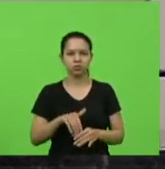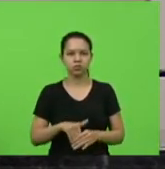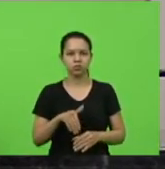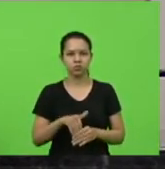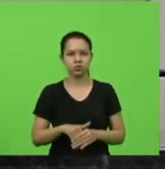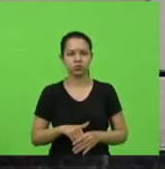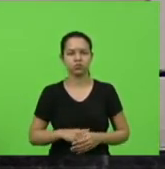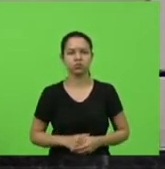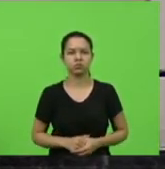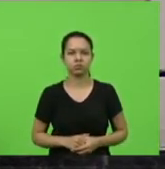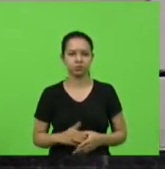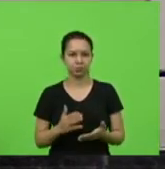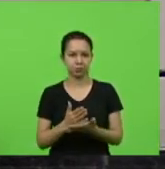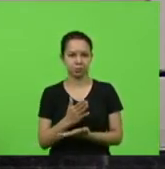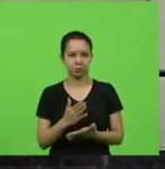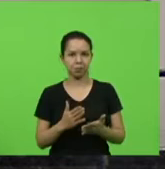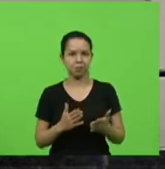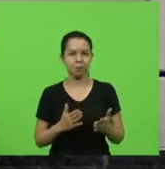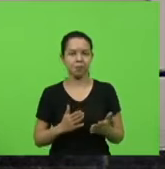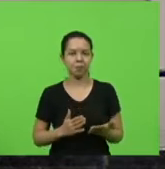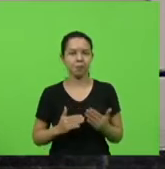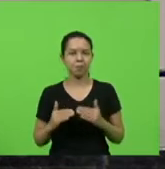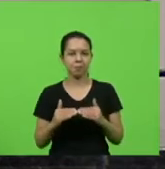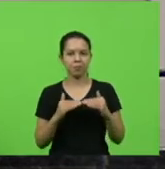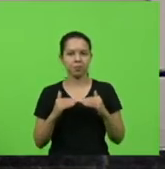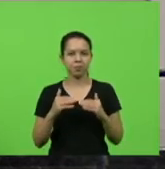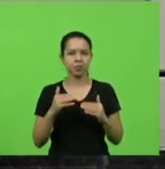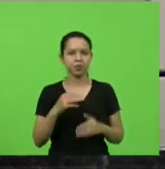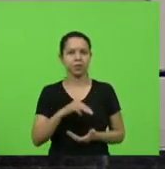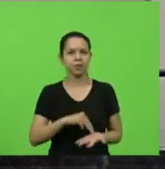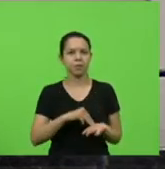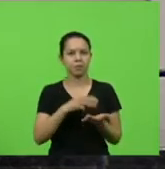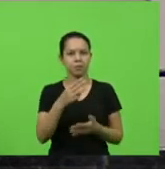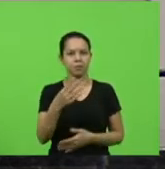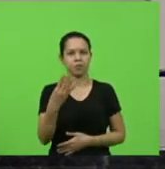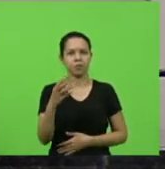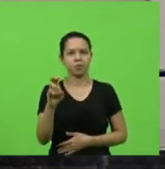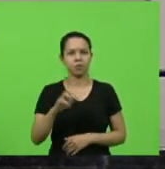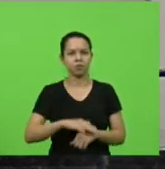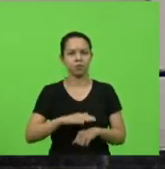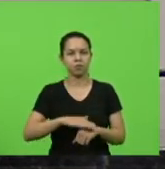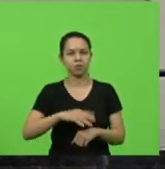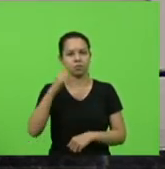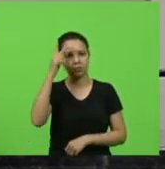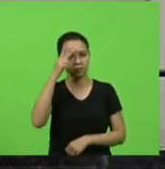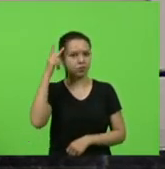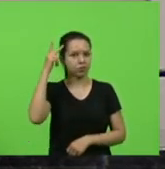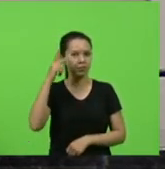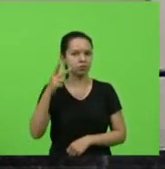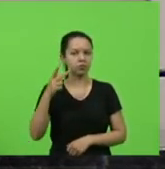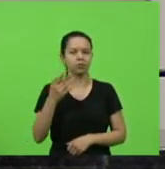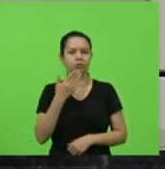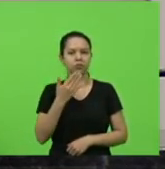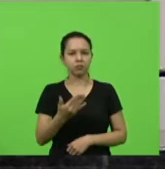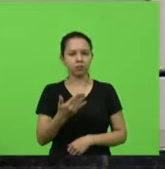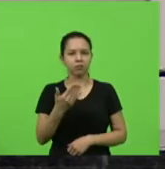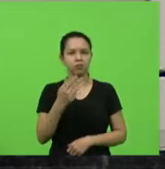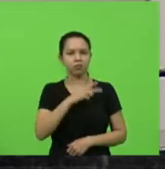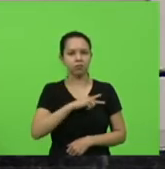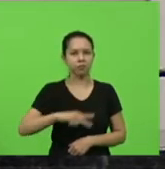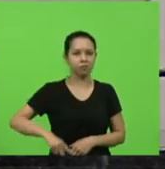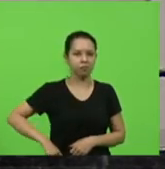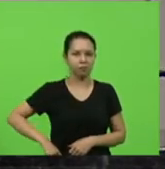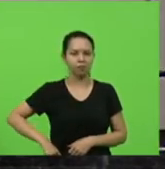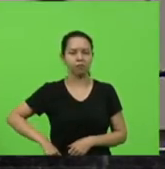encontram. Aprovado por unanimidade. Moção 345, autor deputada Paulinha, apelando aos presidentes da Câmara dos Deputados,